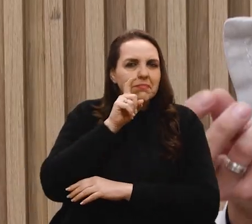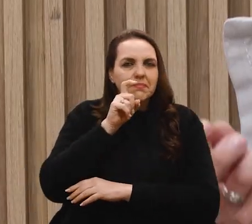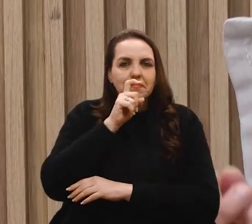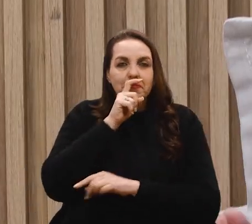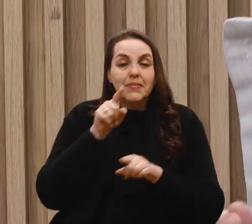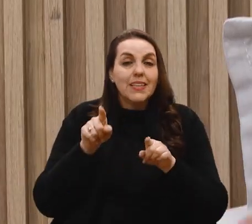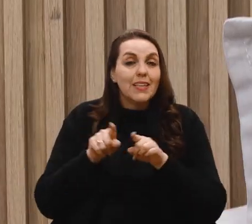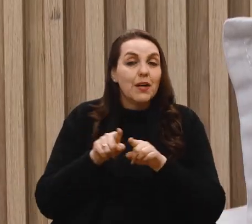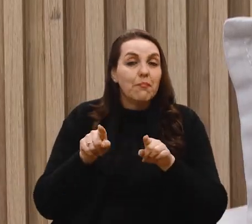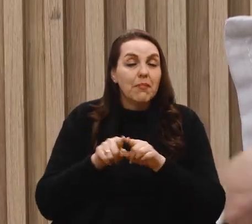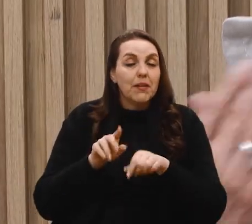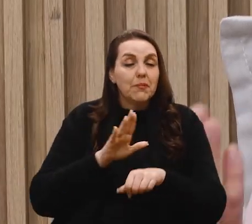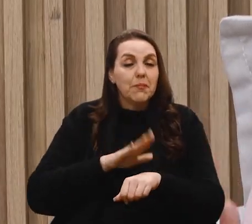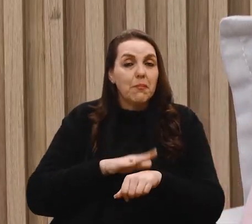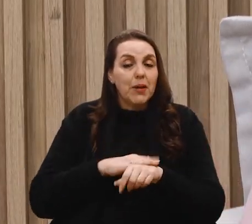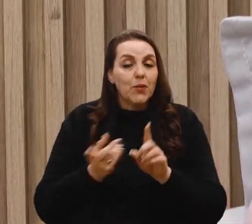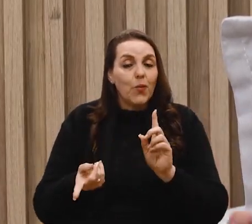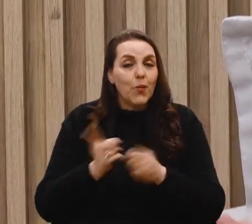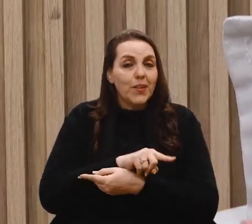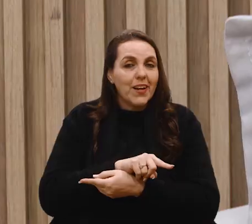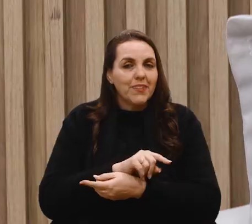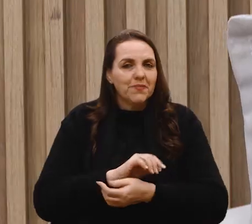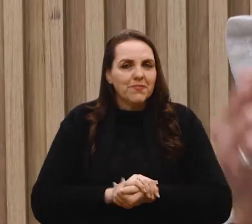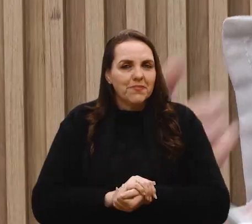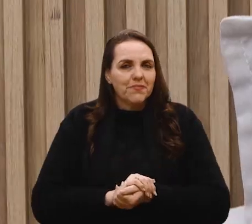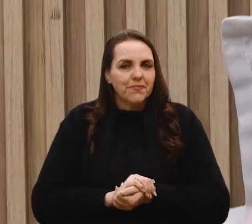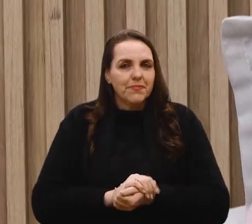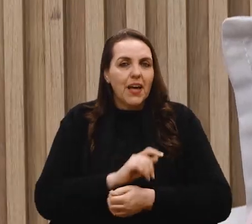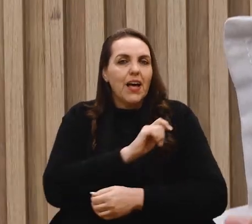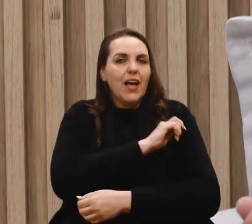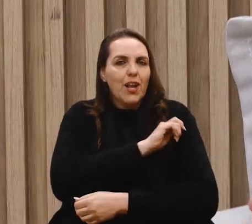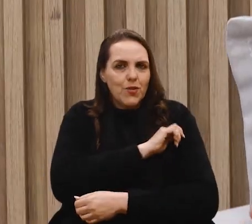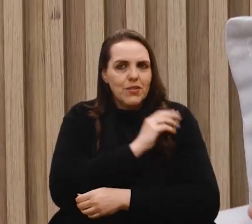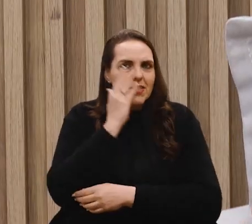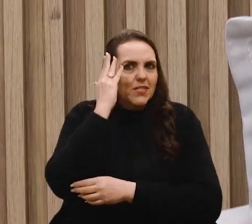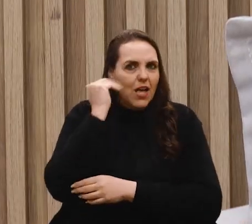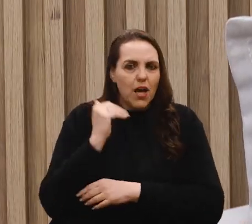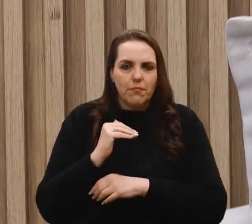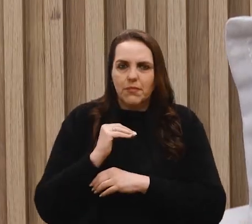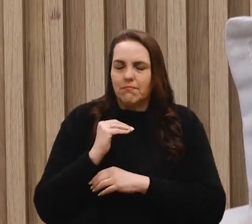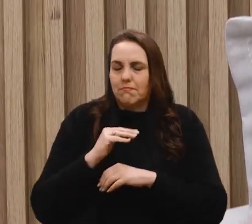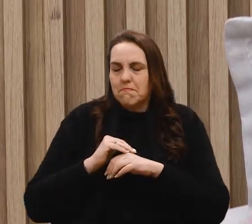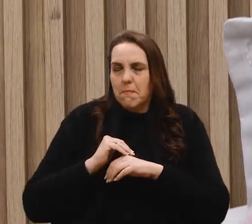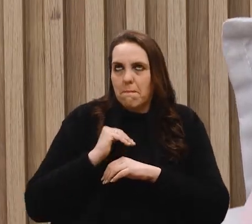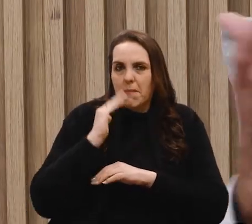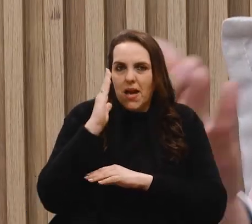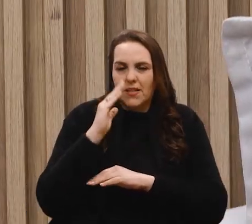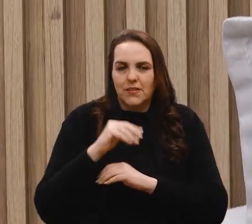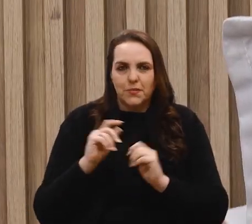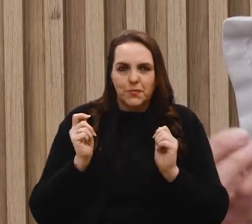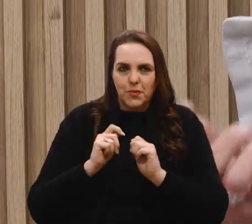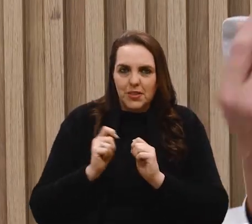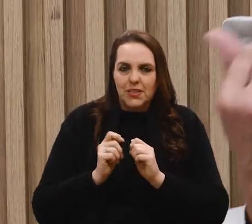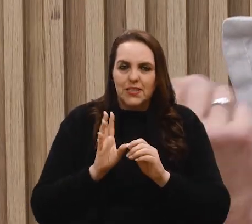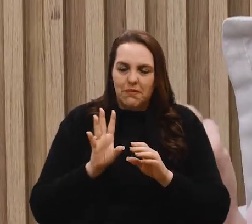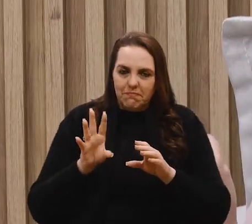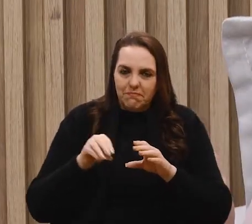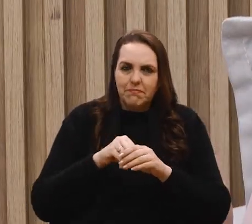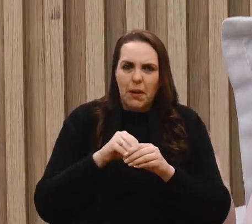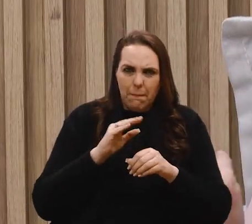também quando acontece o contrário? Quando esse aluno sabe mais, quando ele poderia ser um pouco mais na sala de aula,